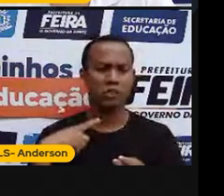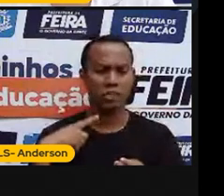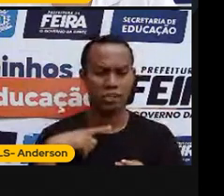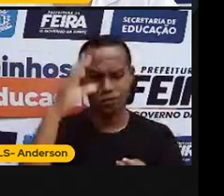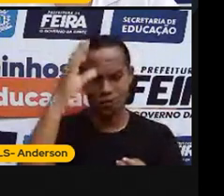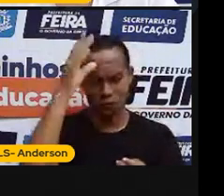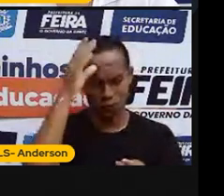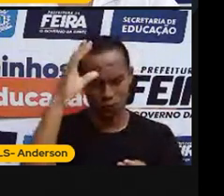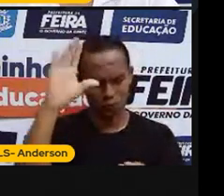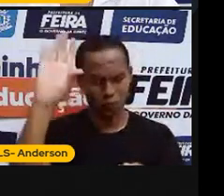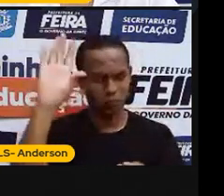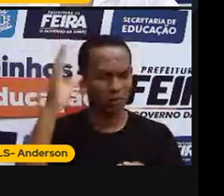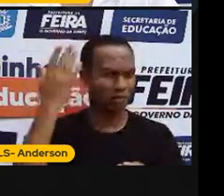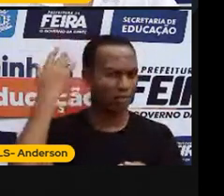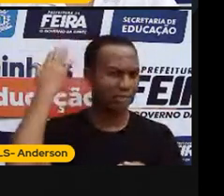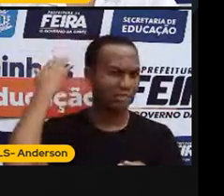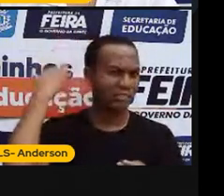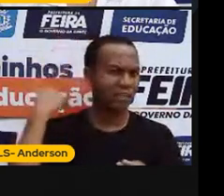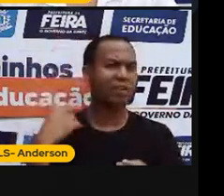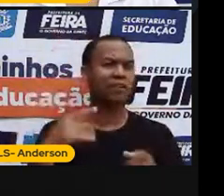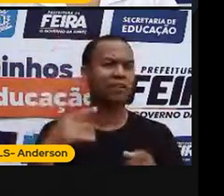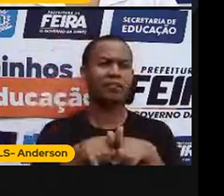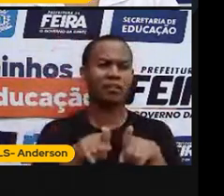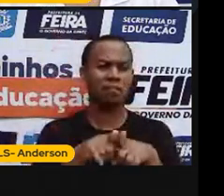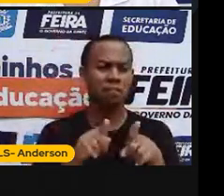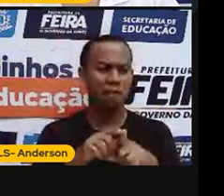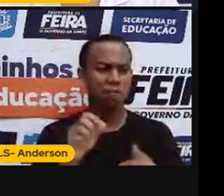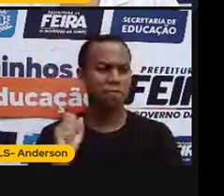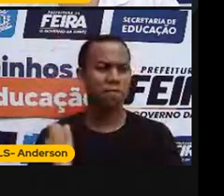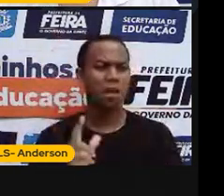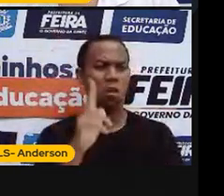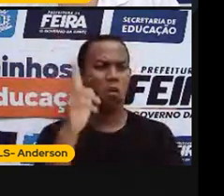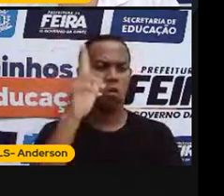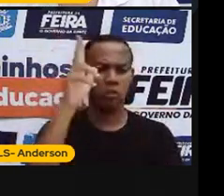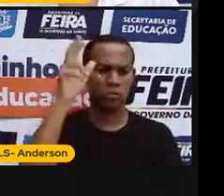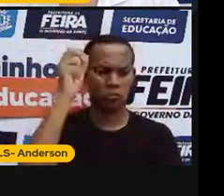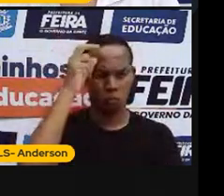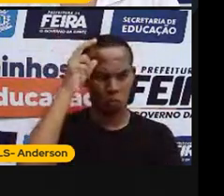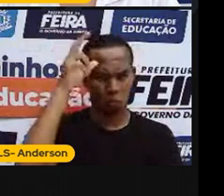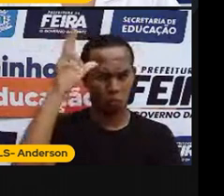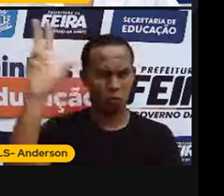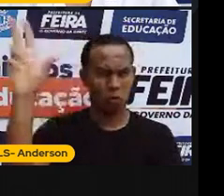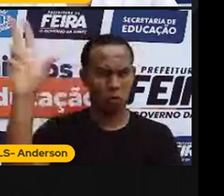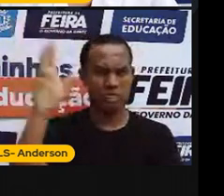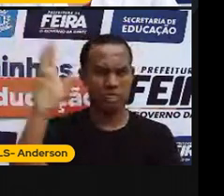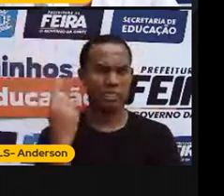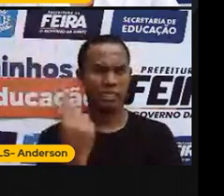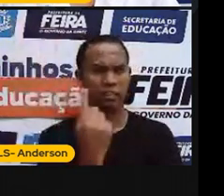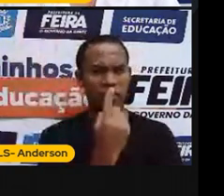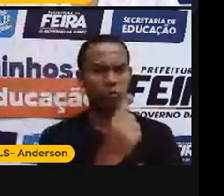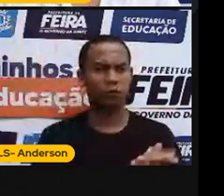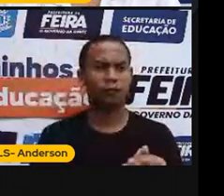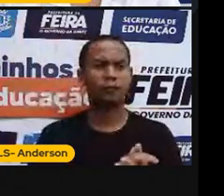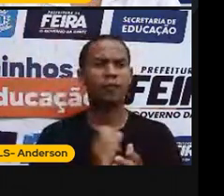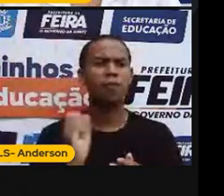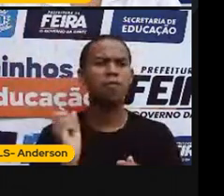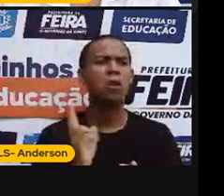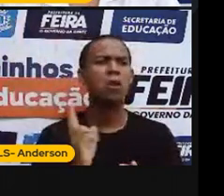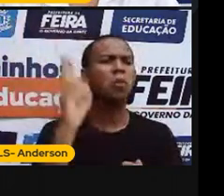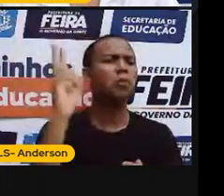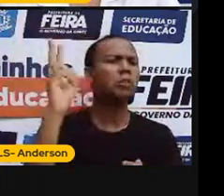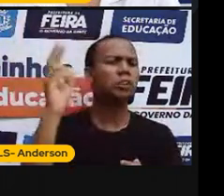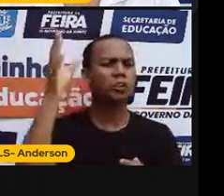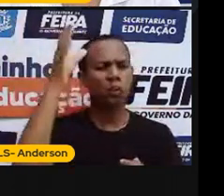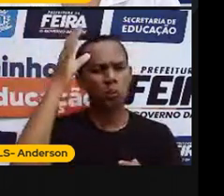disso aí. Mas sim a transmissão de valores culturais de cada tribo. Então, esses valores culturais, eles